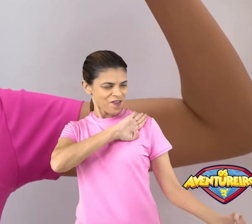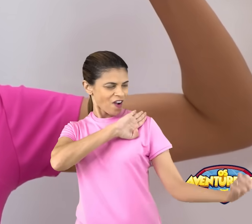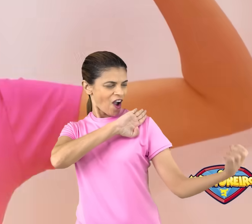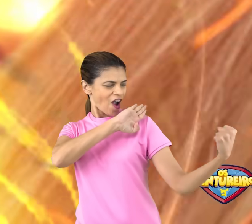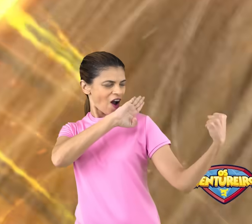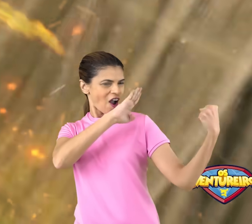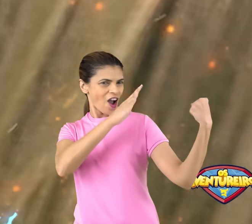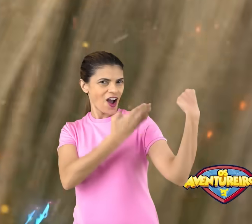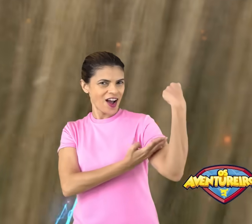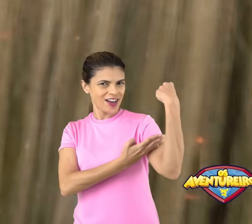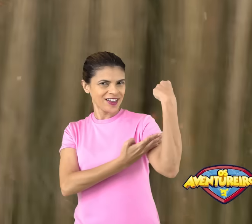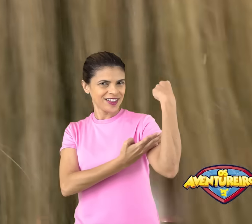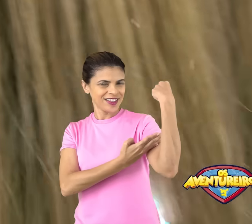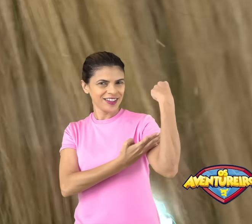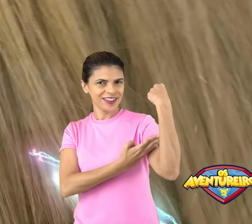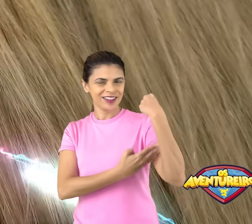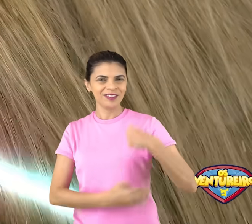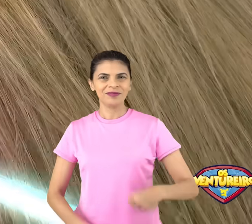força!